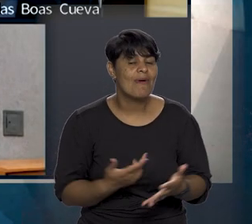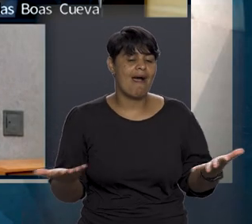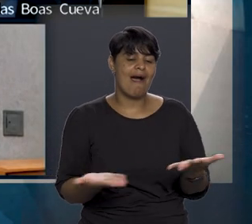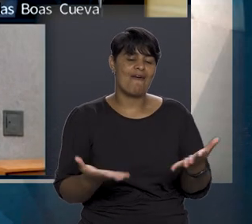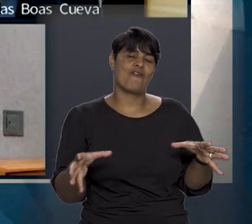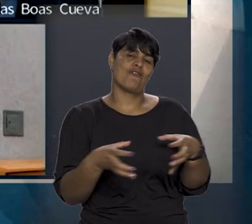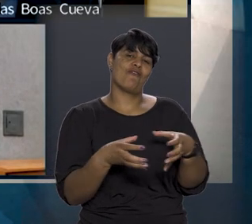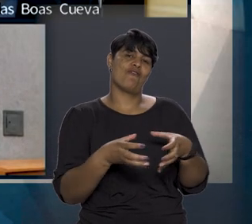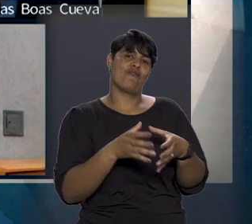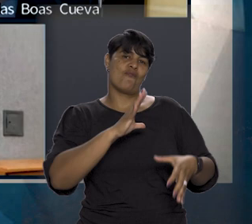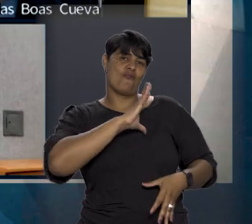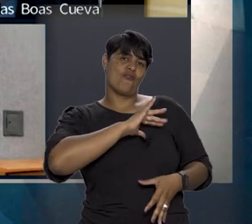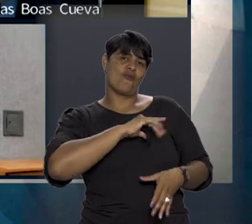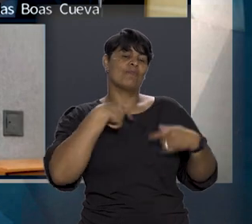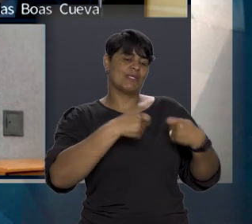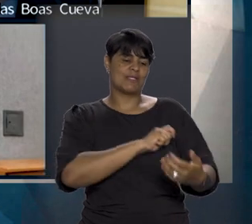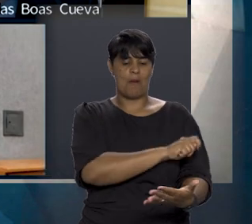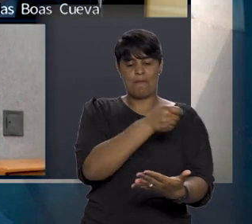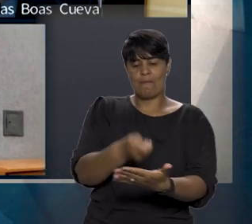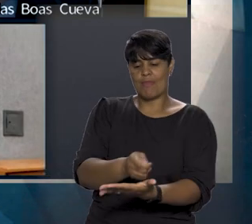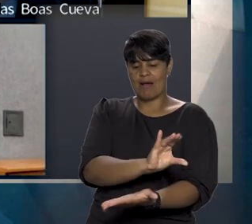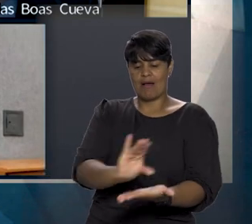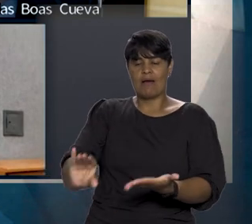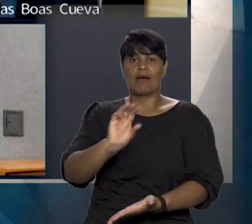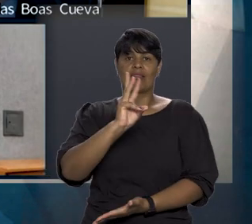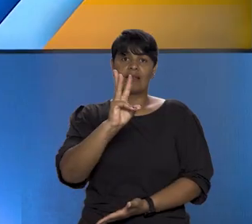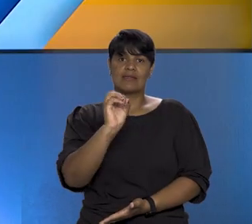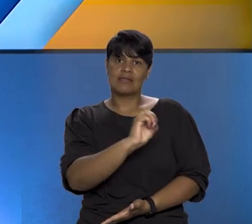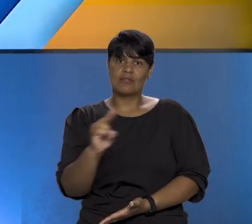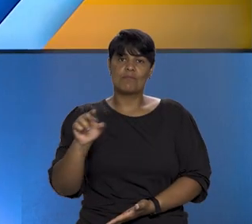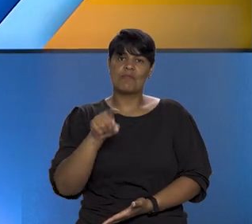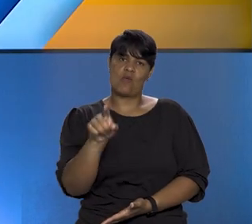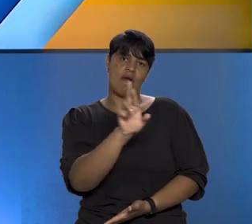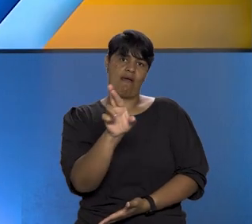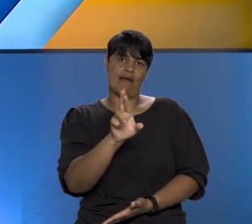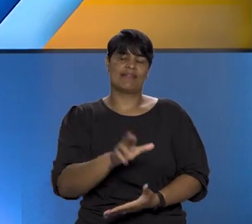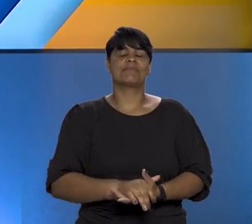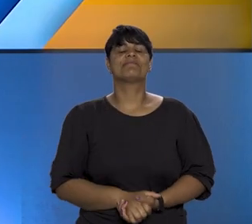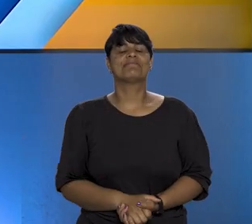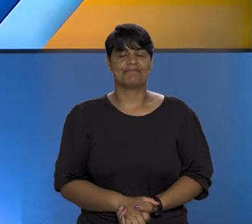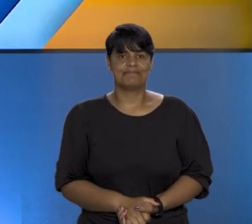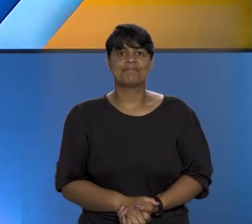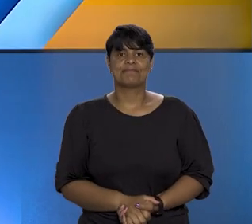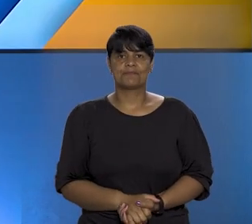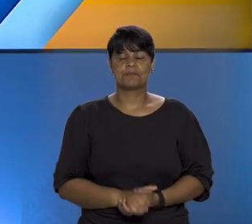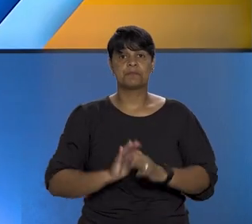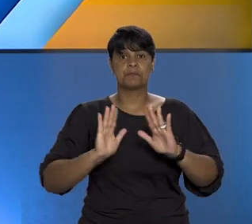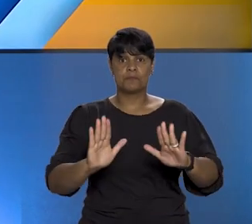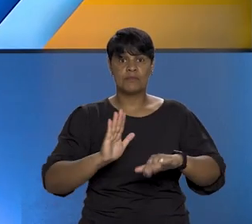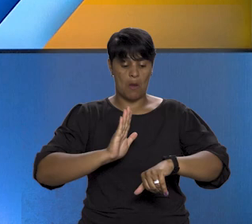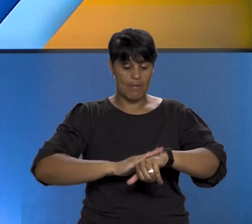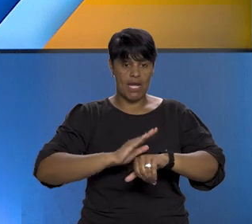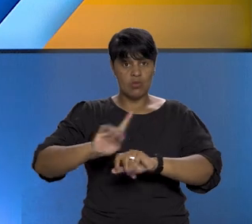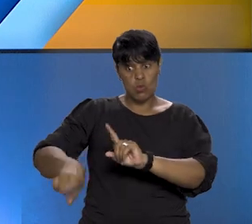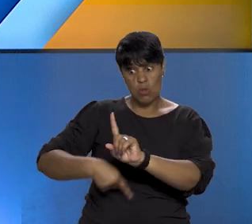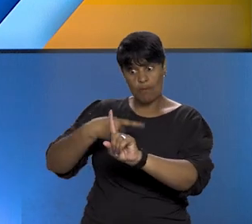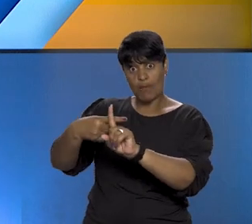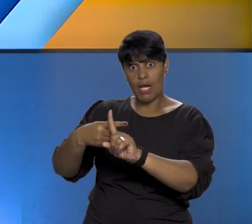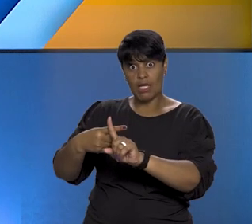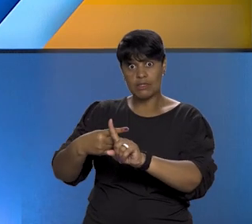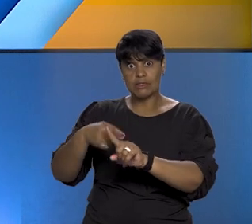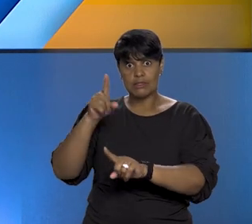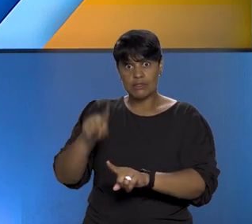terá de pagar 300 mil reais a empresa prorrogação de vista não será mais incluída